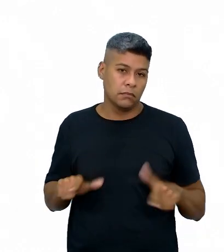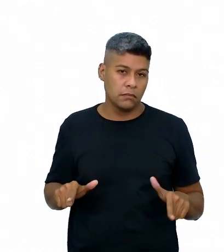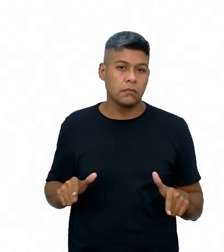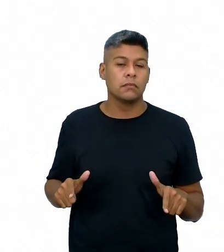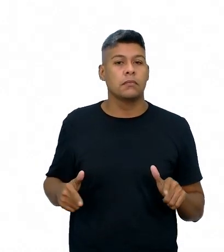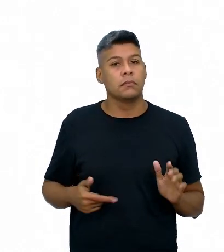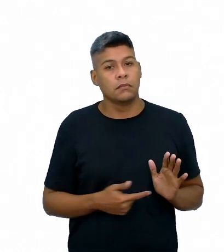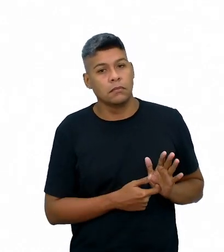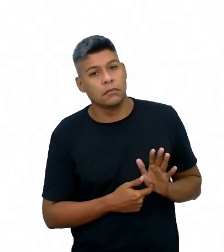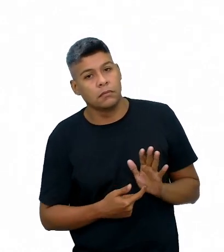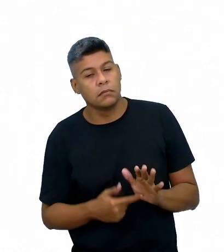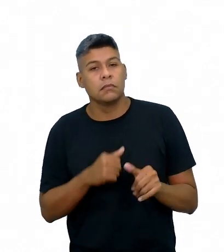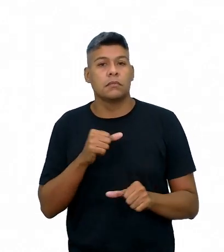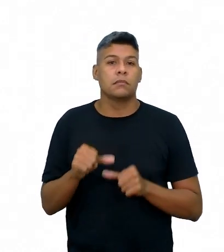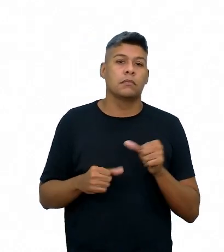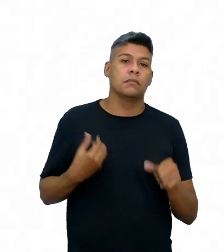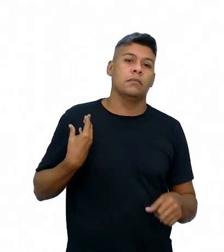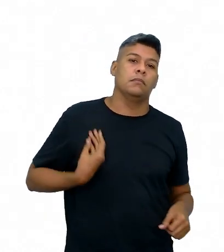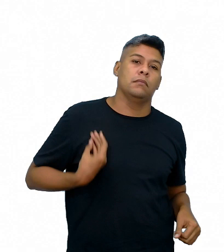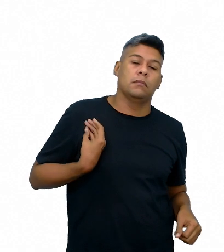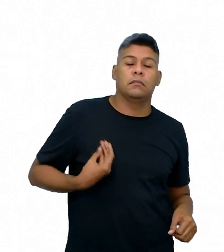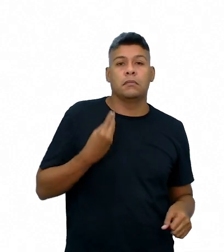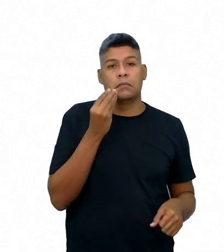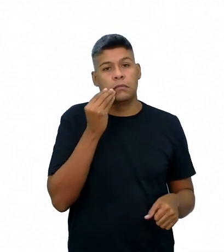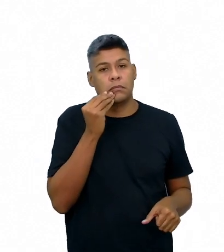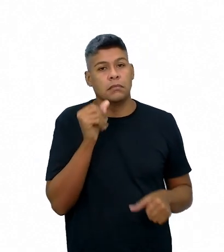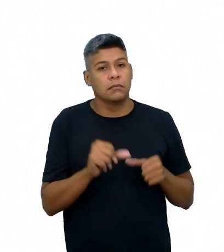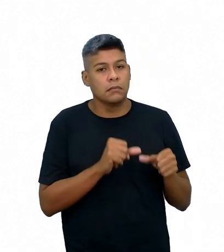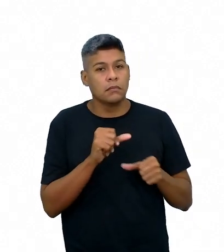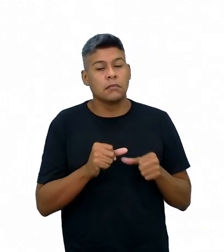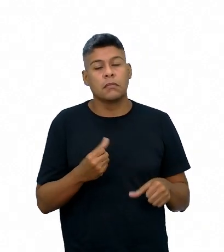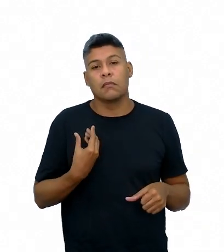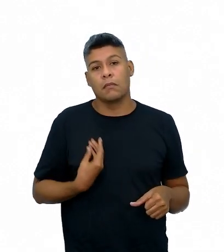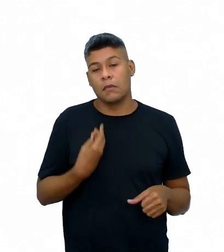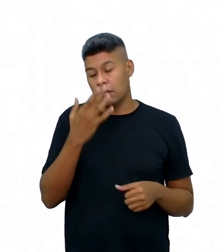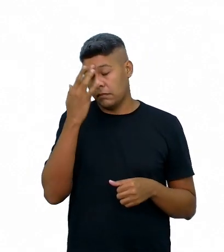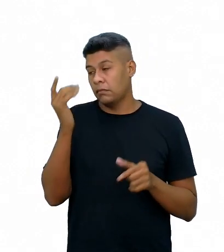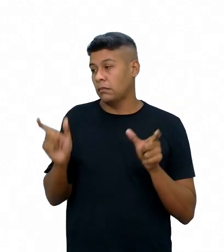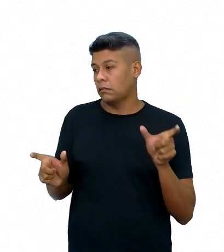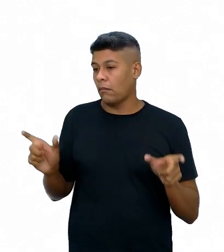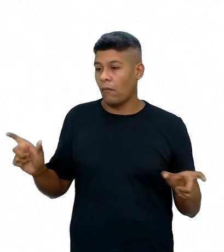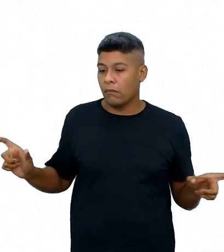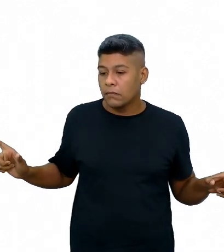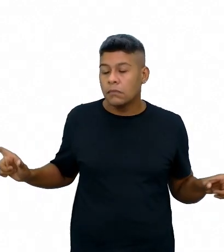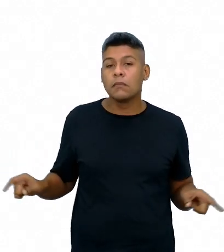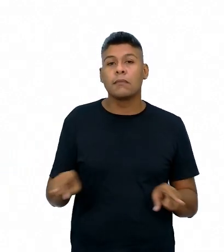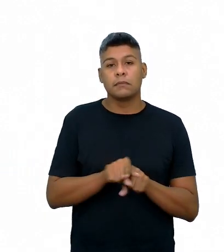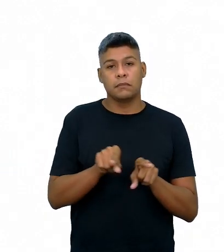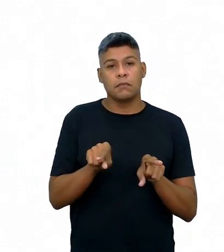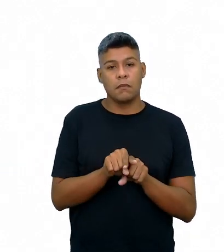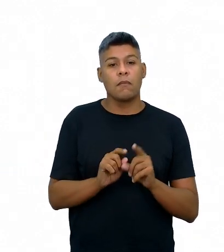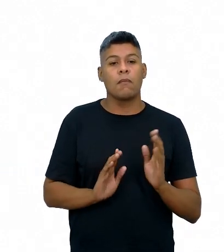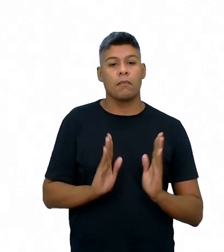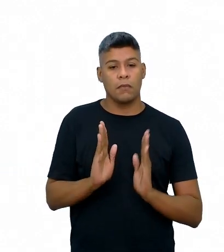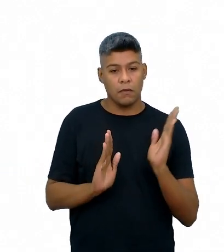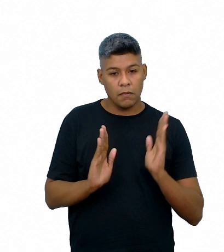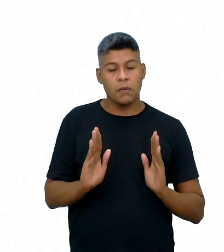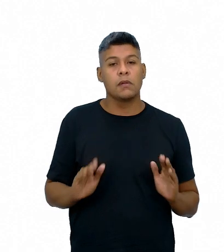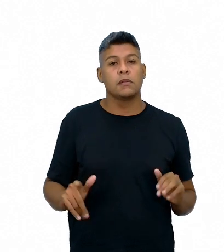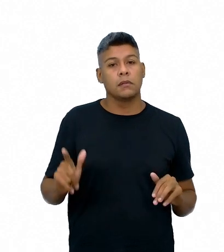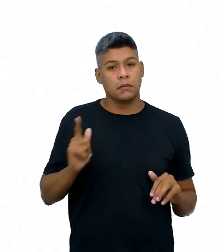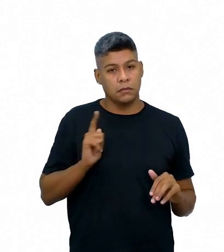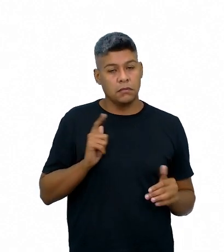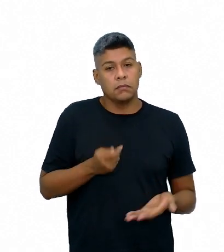se expressar, para mudar a sua vida, para tentar mudar a vida da sua comunidade, em determinados momentos em que elas